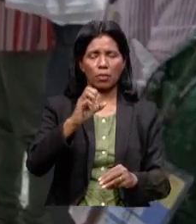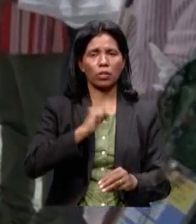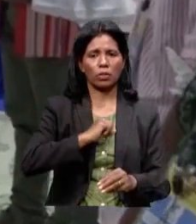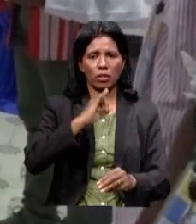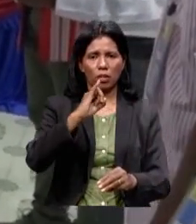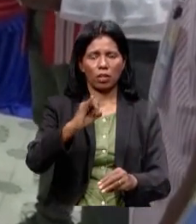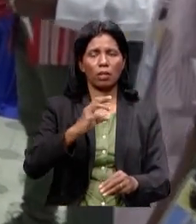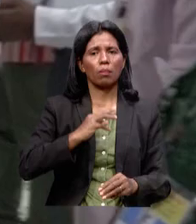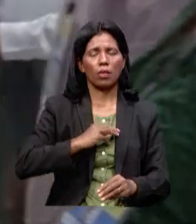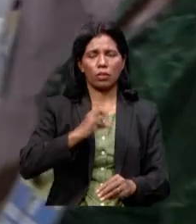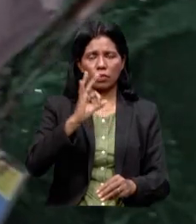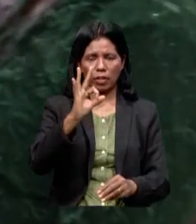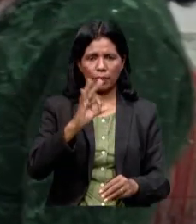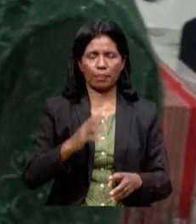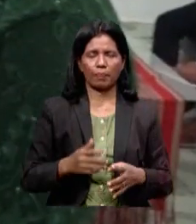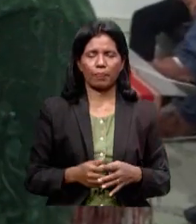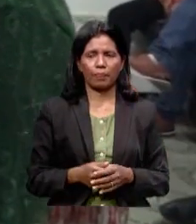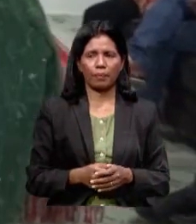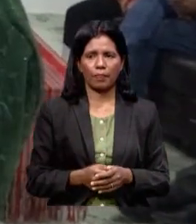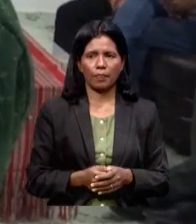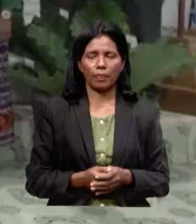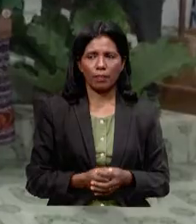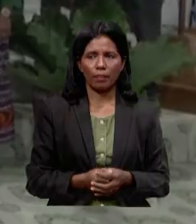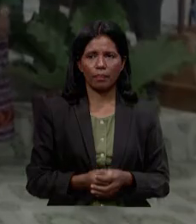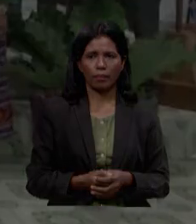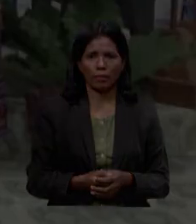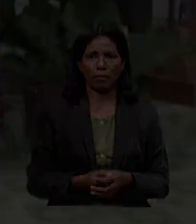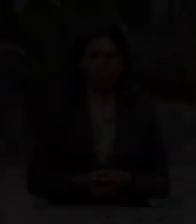Covalima, Nomanufahi. Gasparinha de Souza, Agostinho da Costa, Gemen.